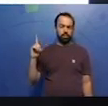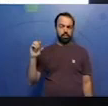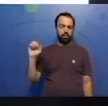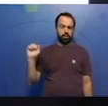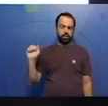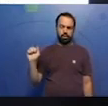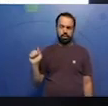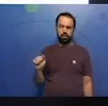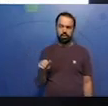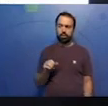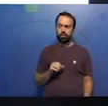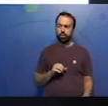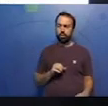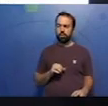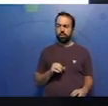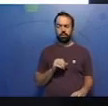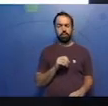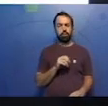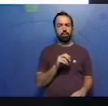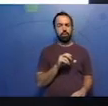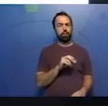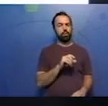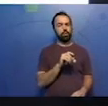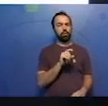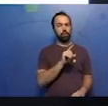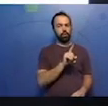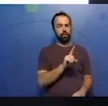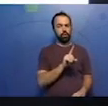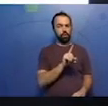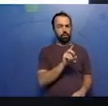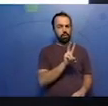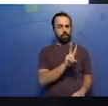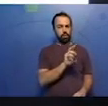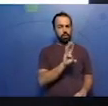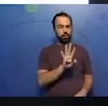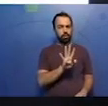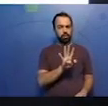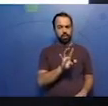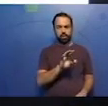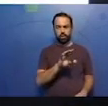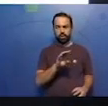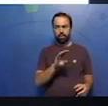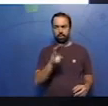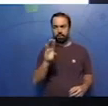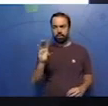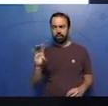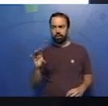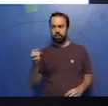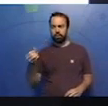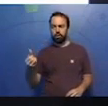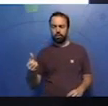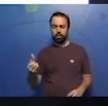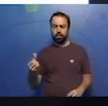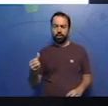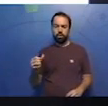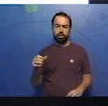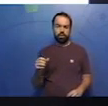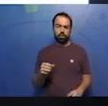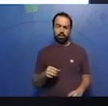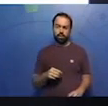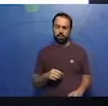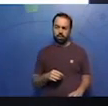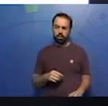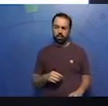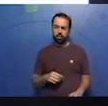também é chamado de madrugada. Se um dia tem 24 horas, como fazer a leitura no relógio